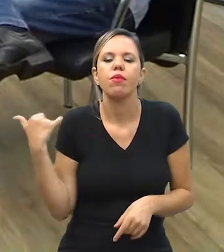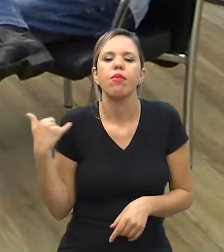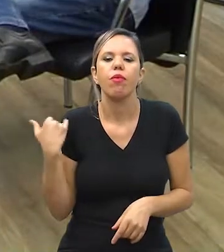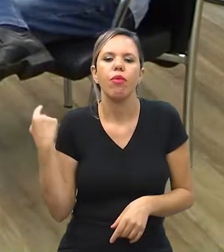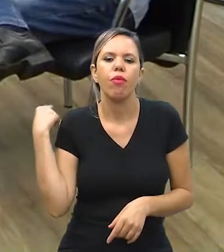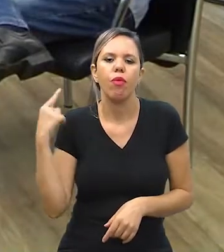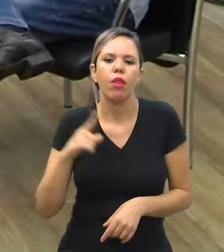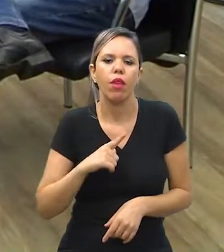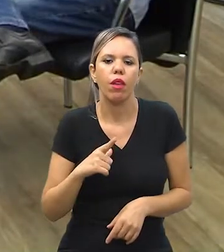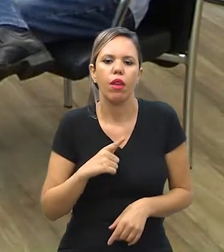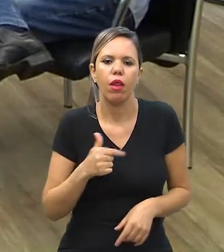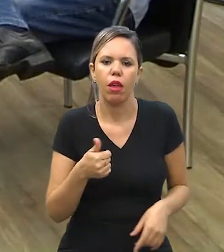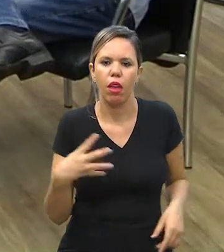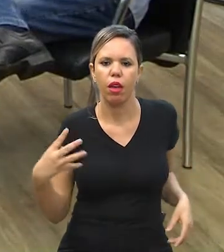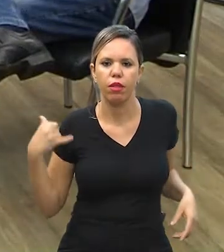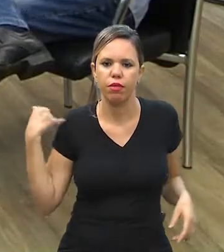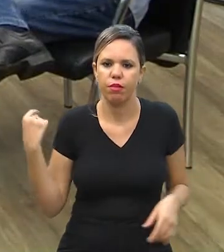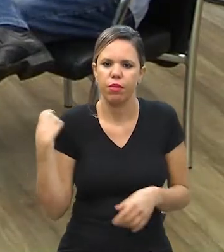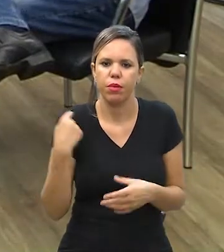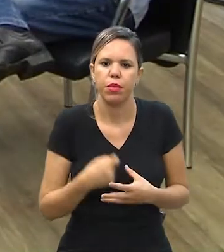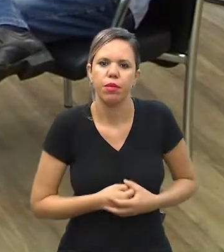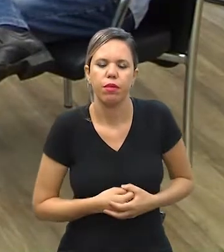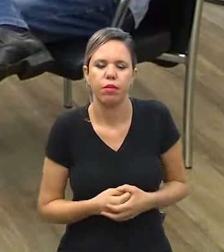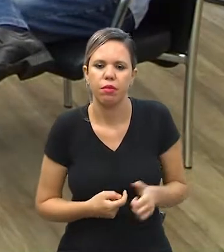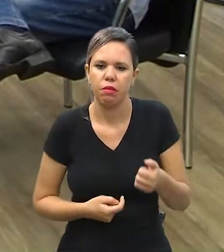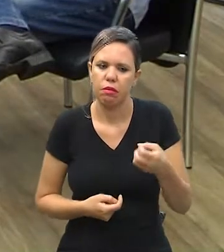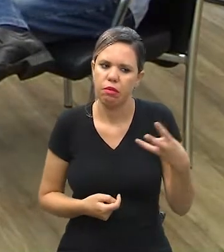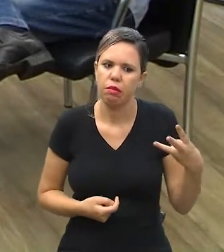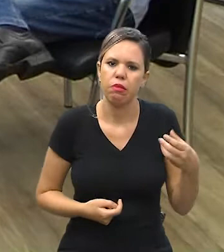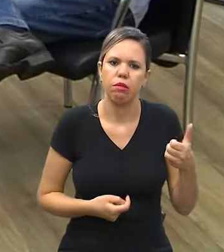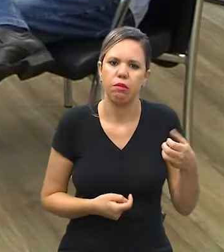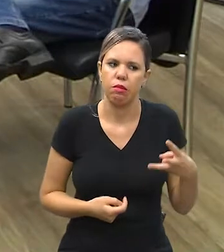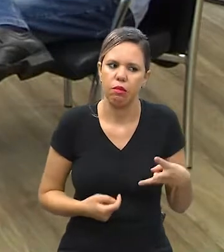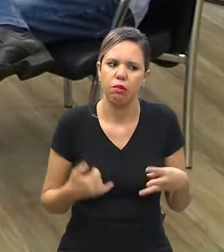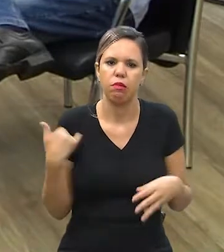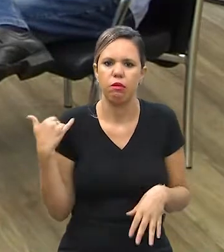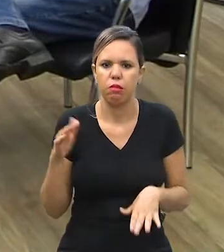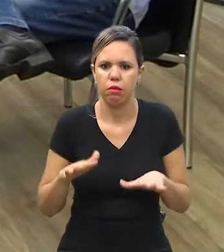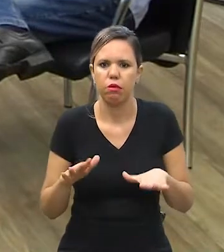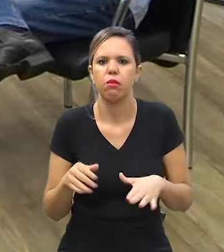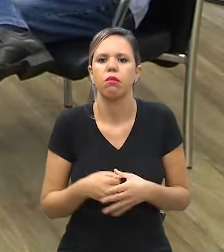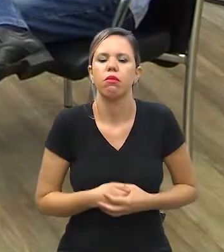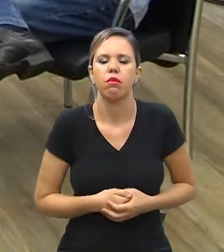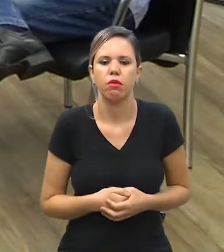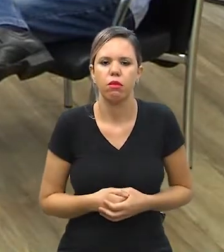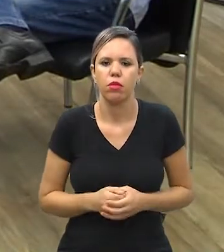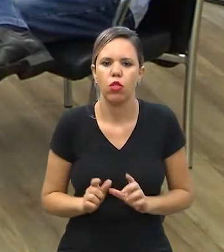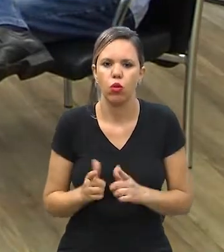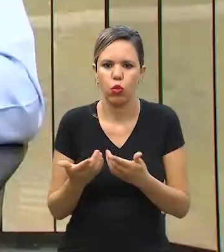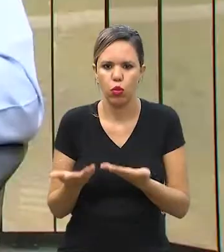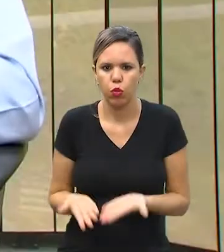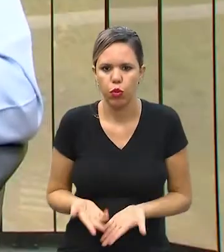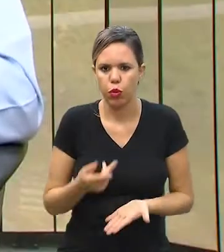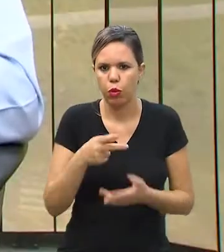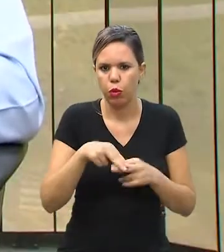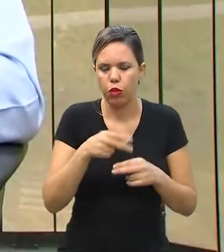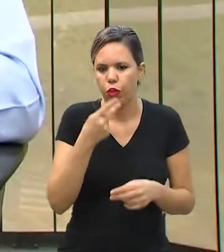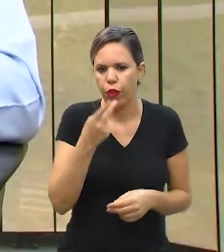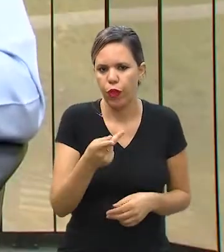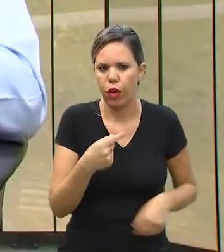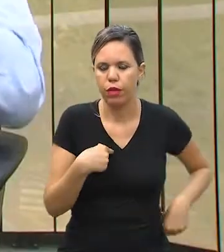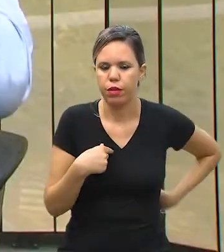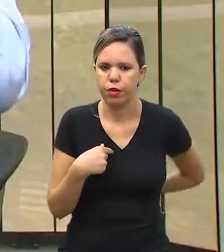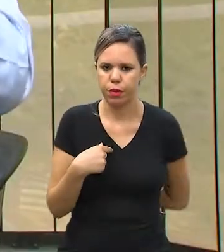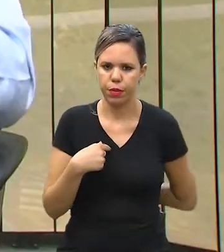época? Acho que eu tinha uns 14 anos, 13, 14 anos. A gente Que já bacana. saía com aquele grupinho. Por isso que eu falo que